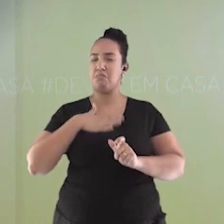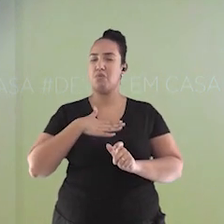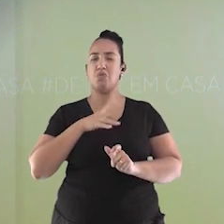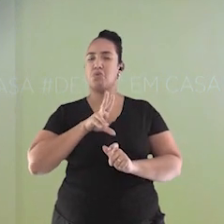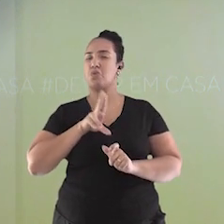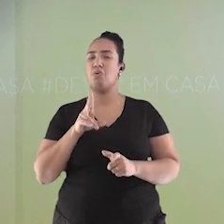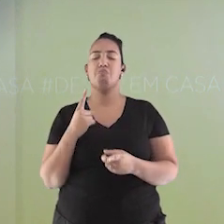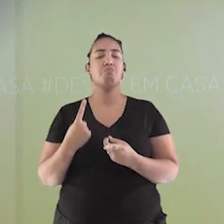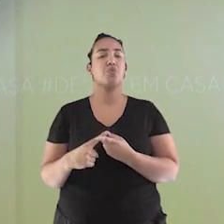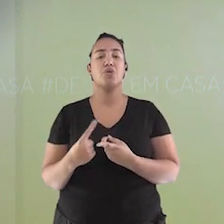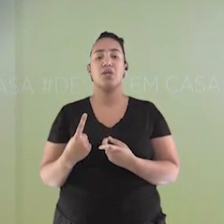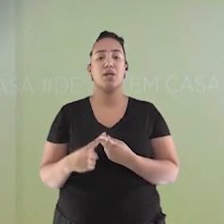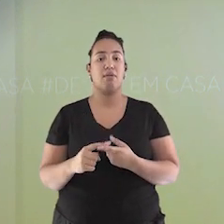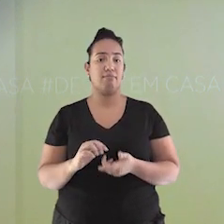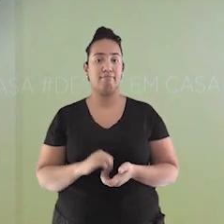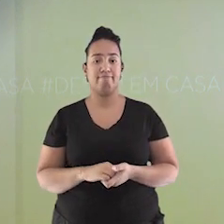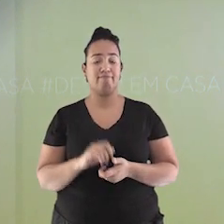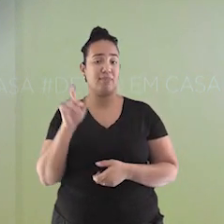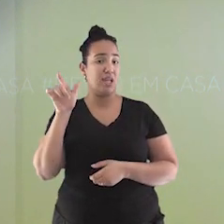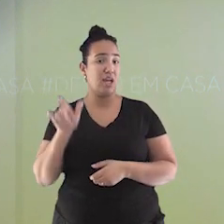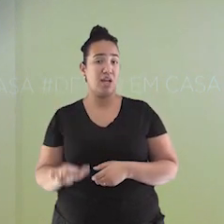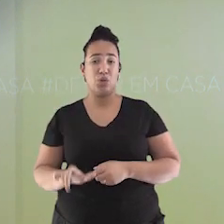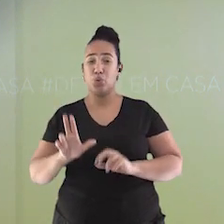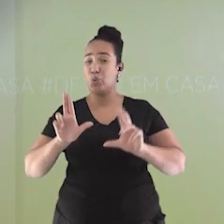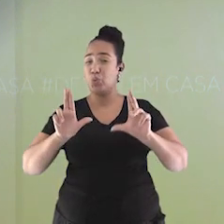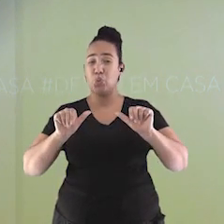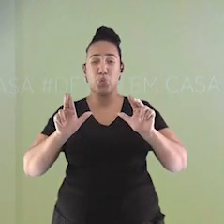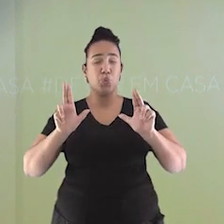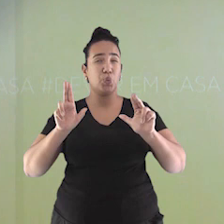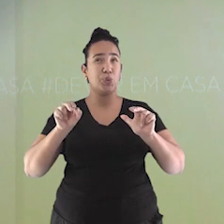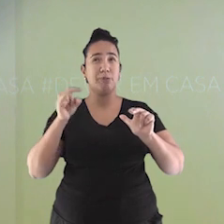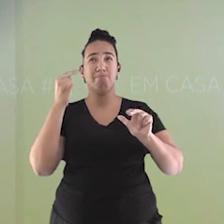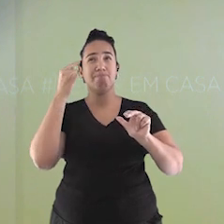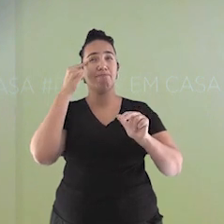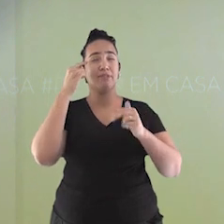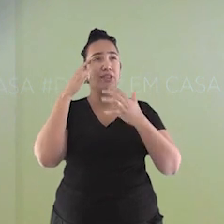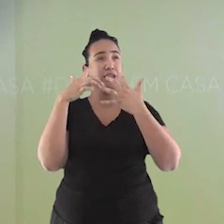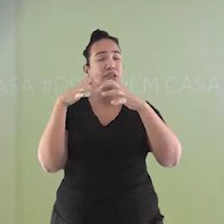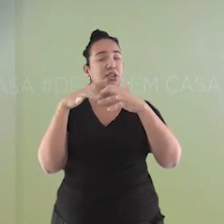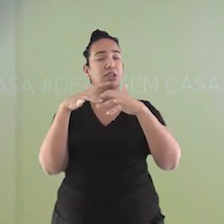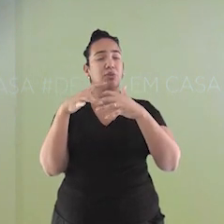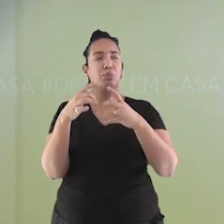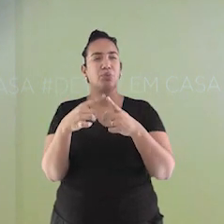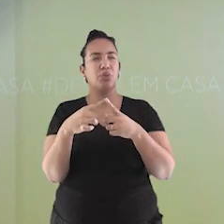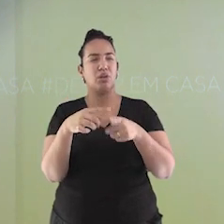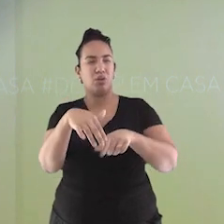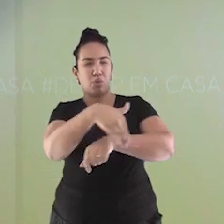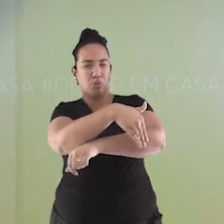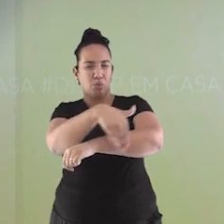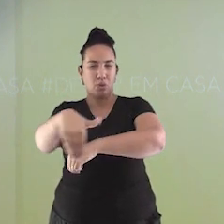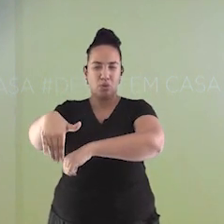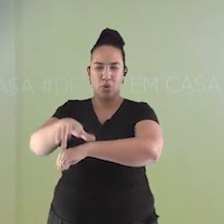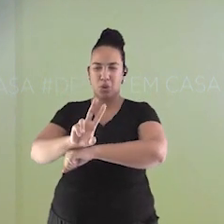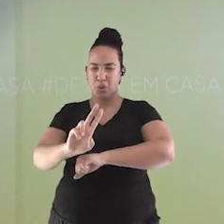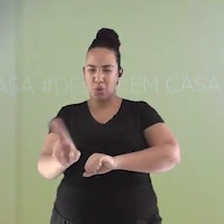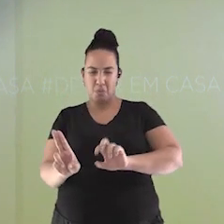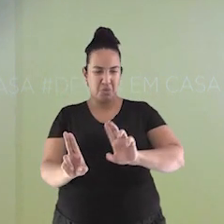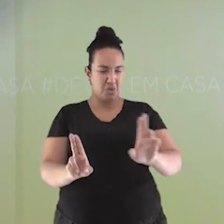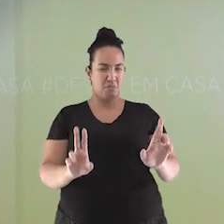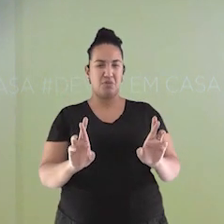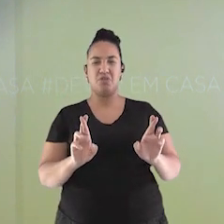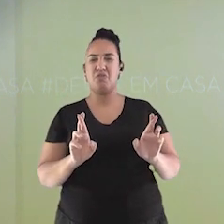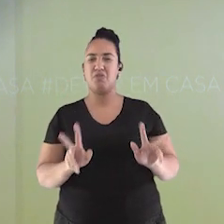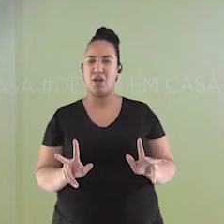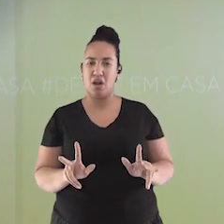onde morava. Ele nunca tinha parado para pensar nos diferentes nomes das ruas próximas de sua